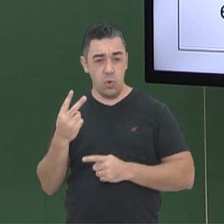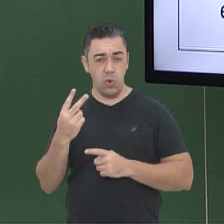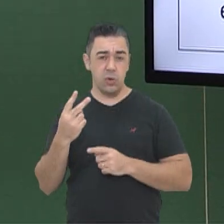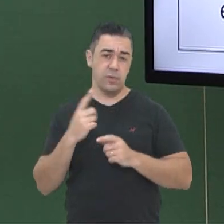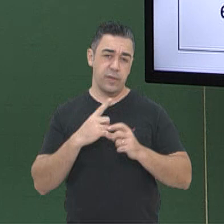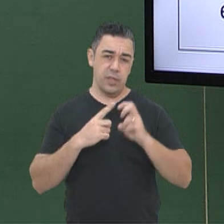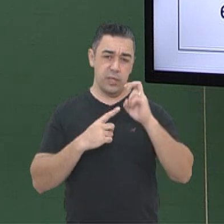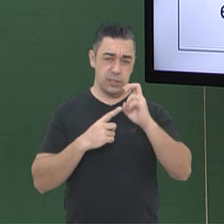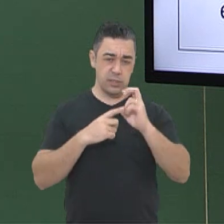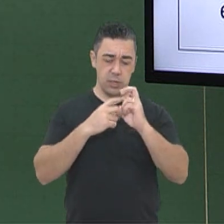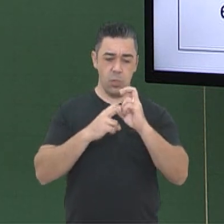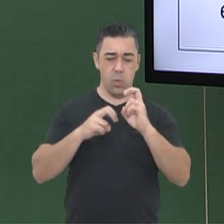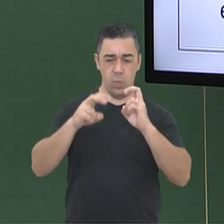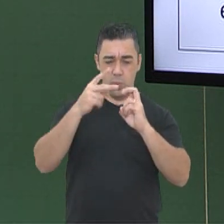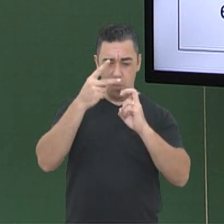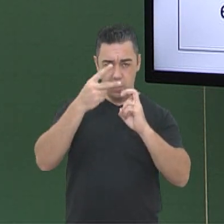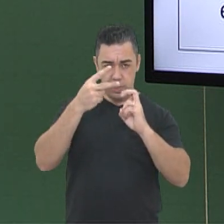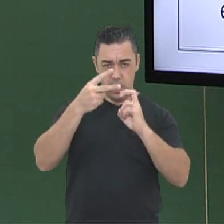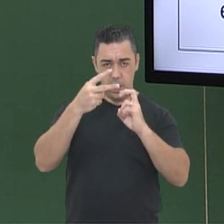fica 5 ao quadrado.